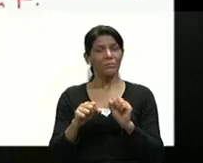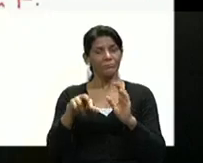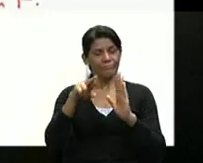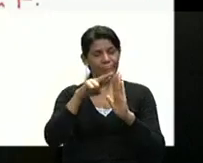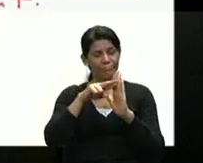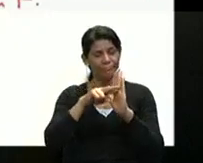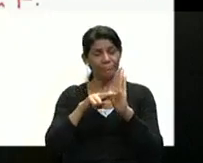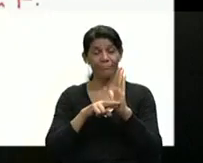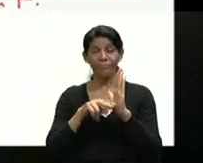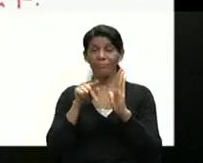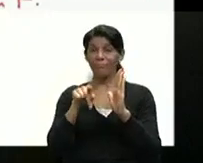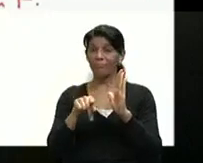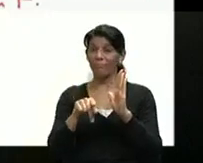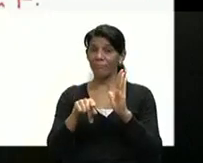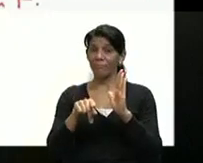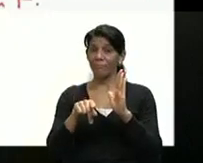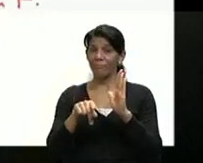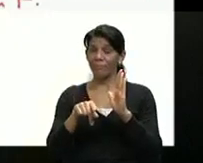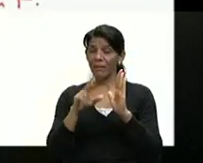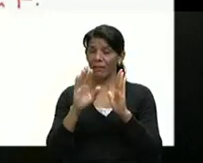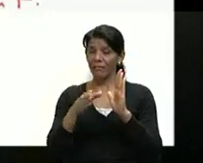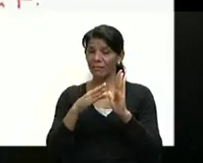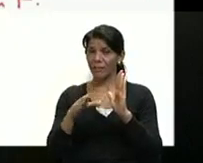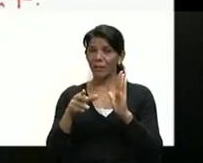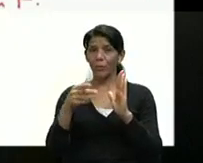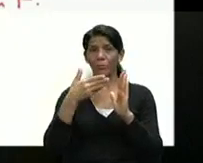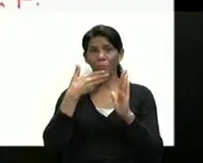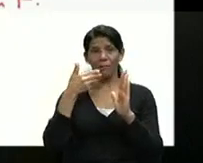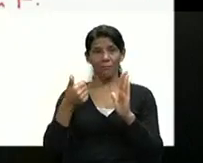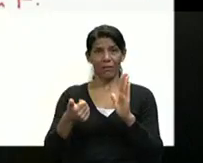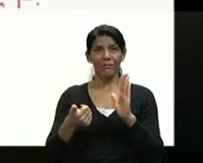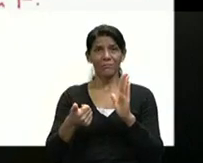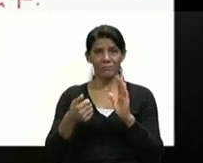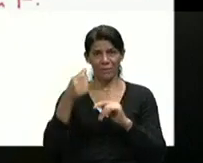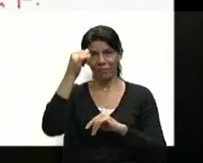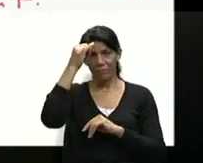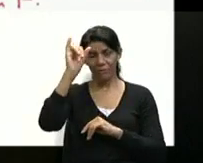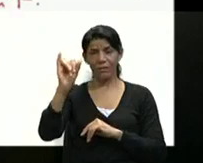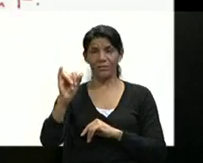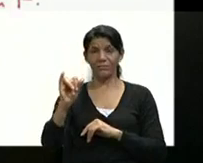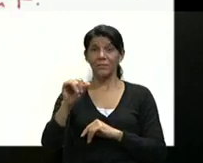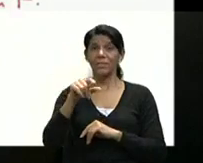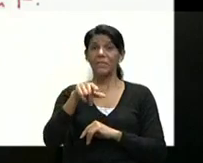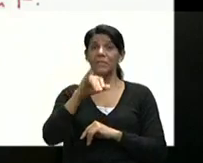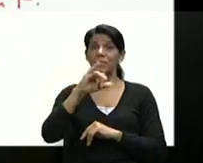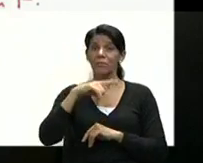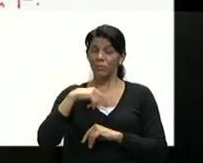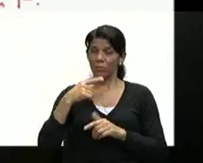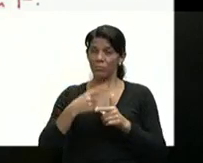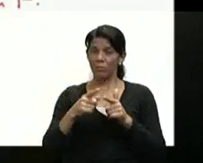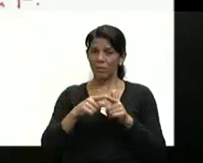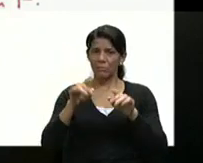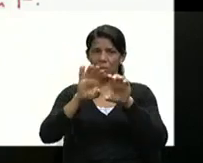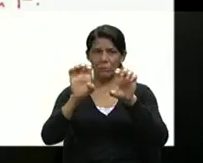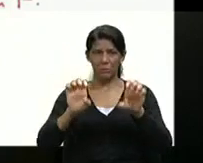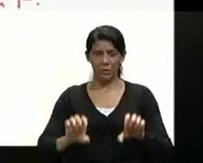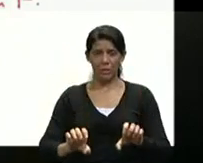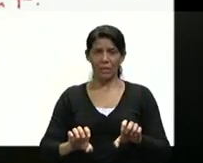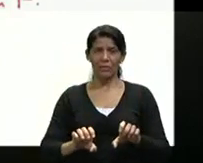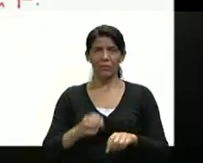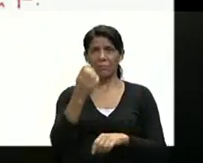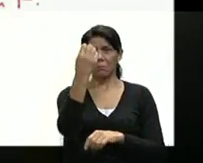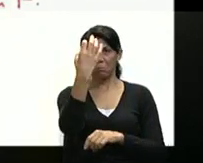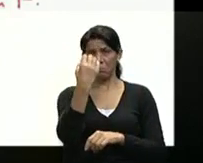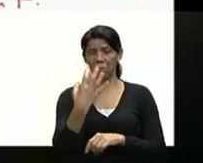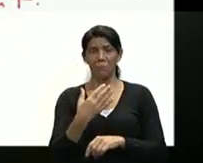vão combater. Se for um problema estrutural, ele tem que corrigir a sinalização, por exemplo,